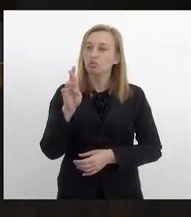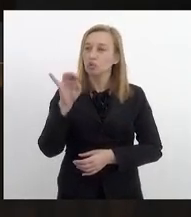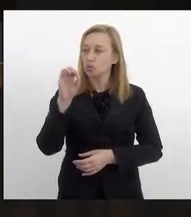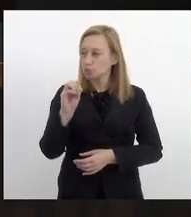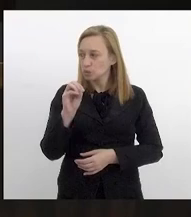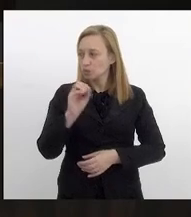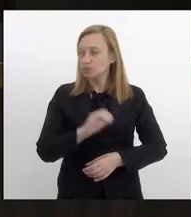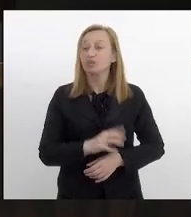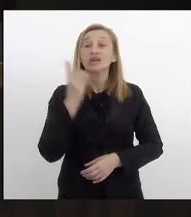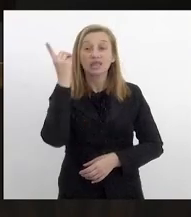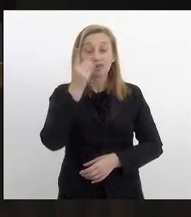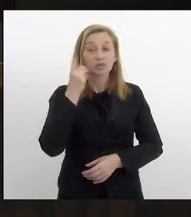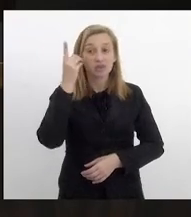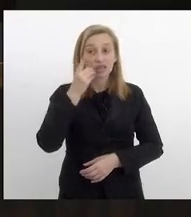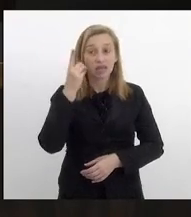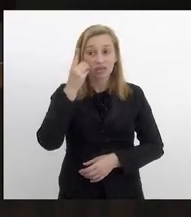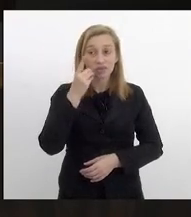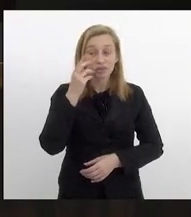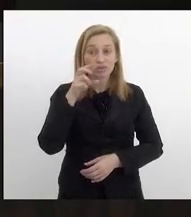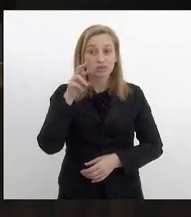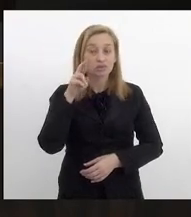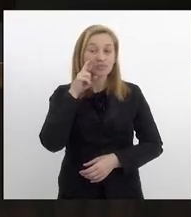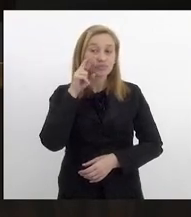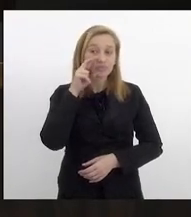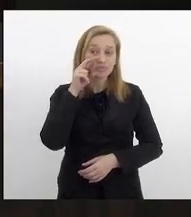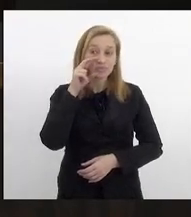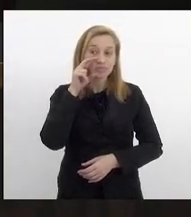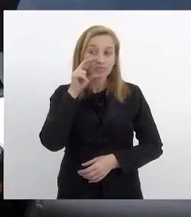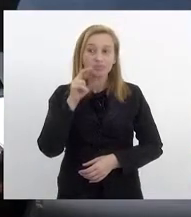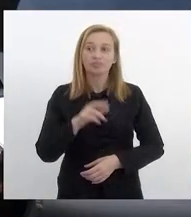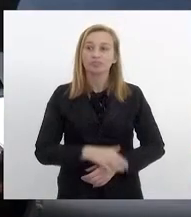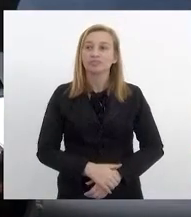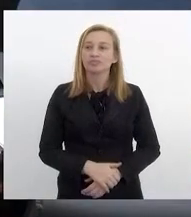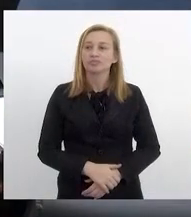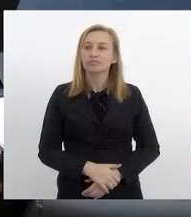Dauari. Deputado Rosenberg Reis.